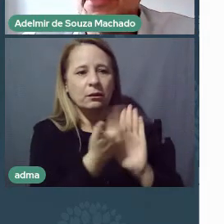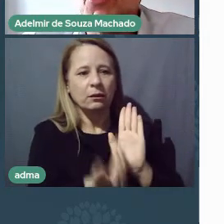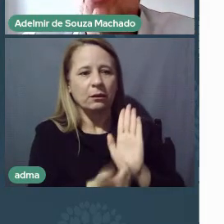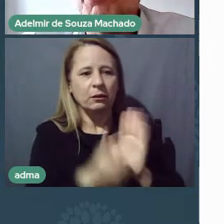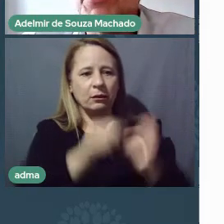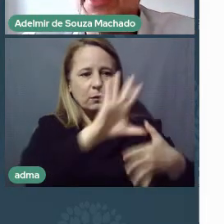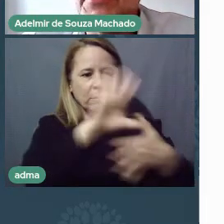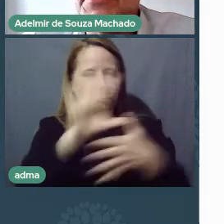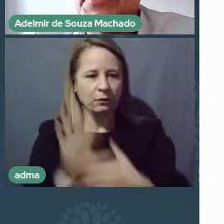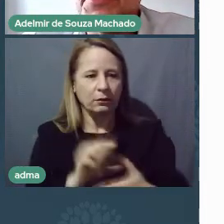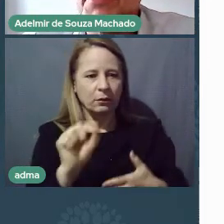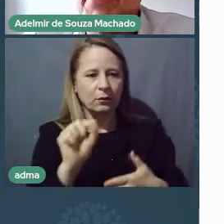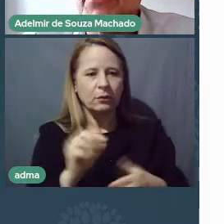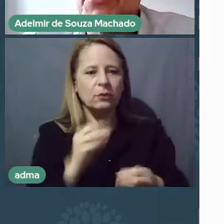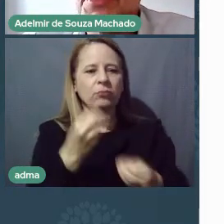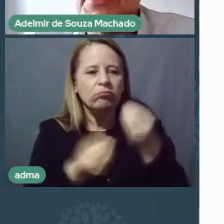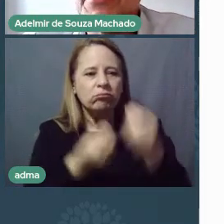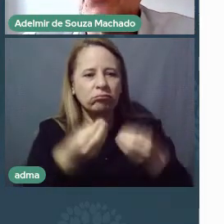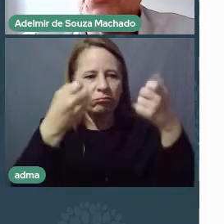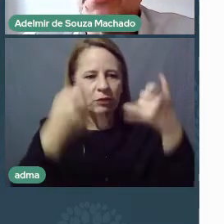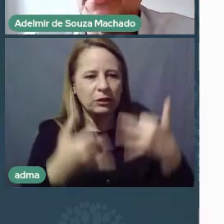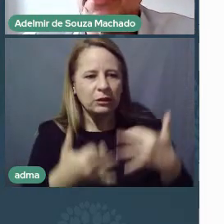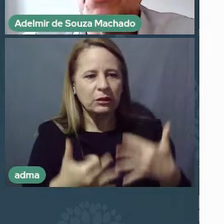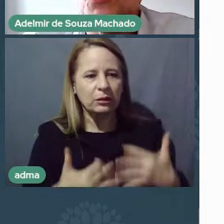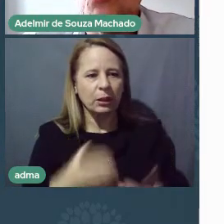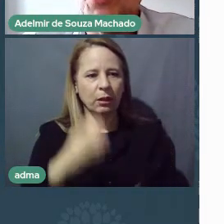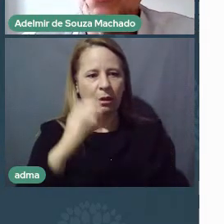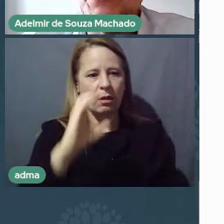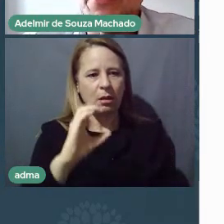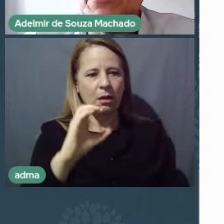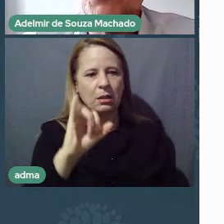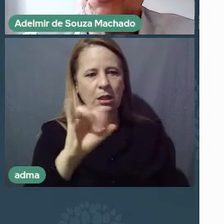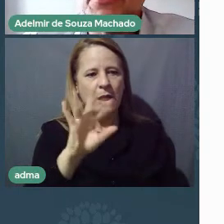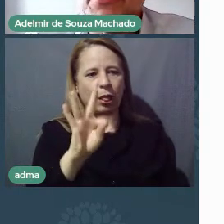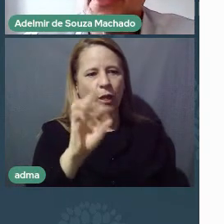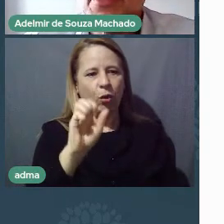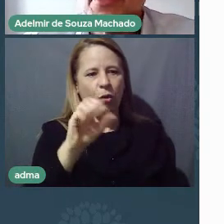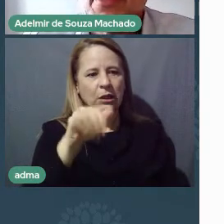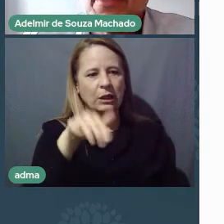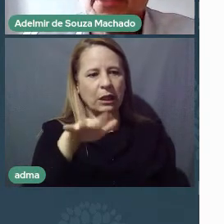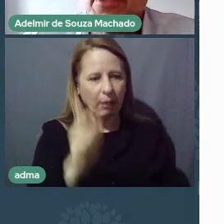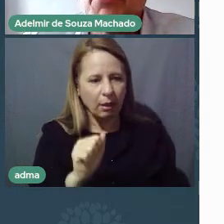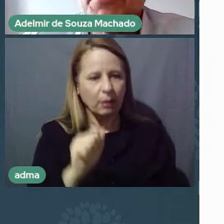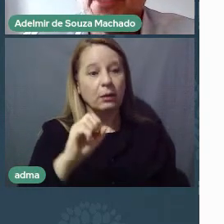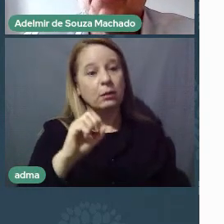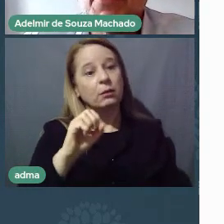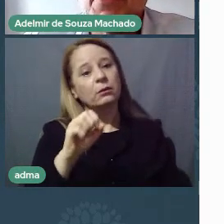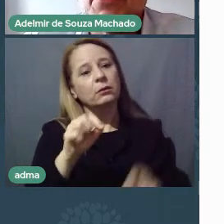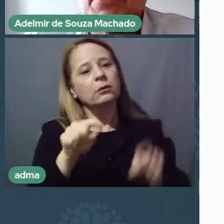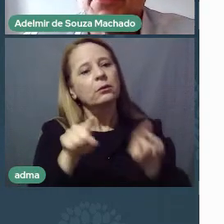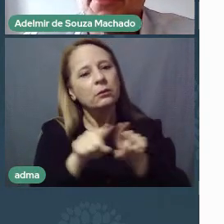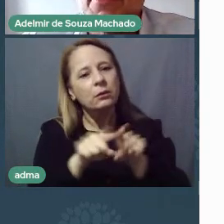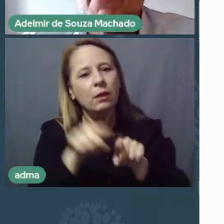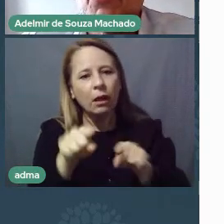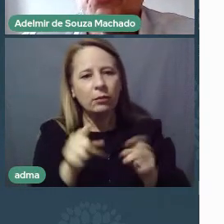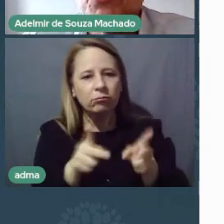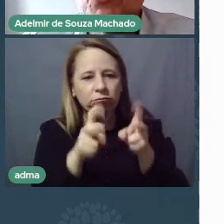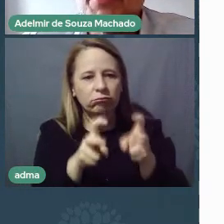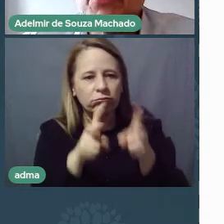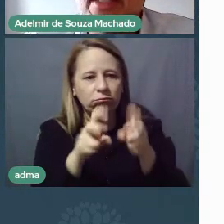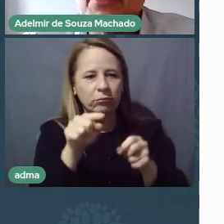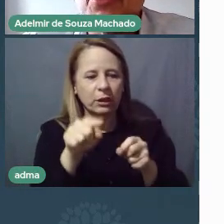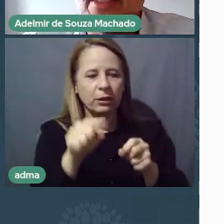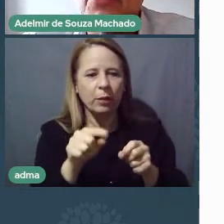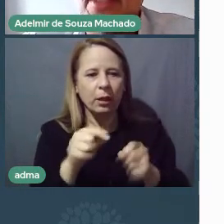células e componentes chamados de citocinas ou interleucinas, que observem aqui, tem